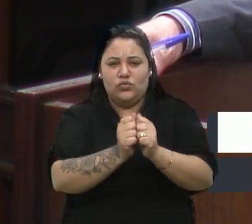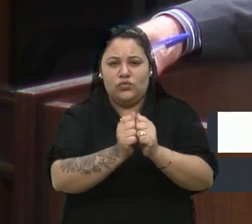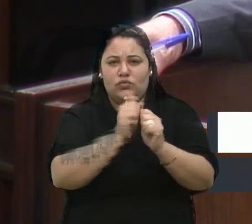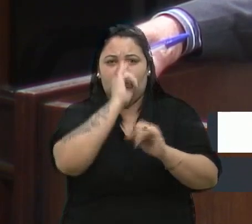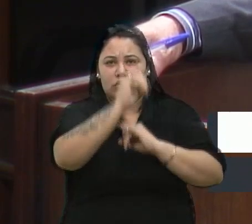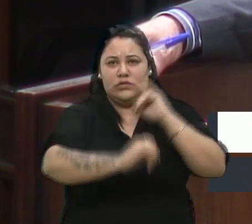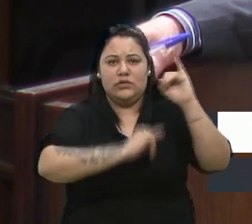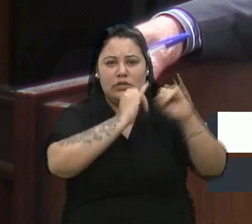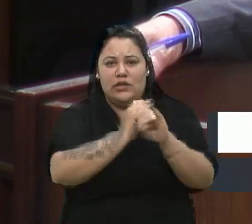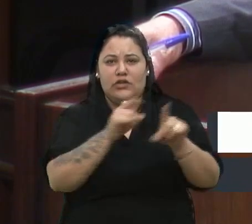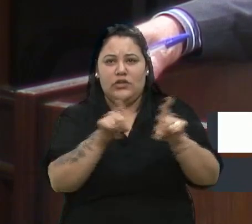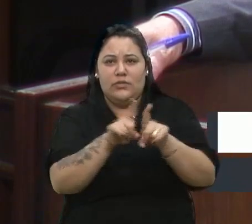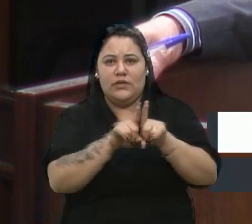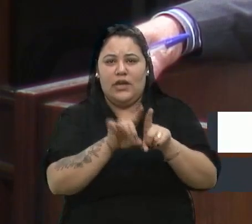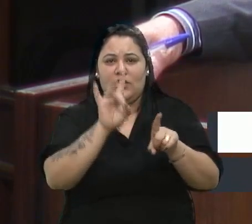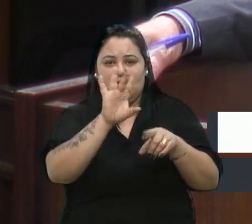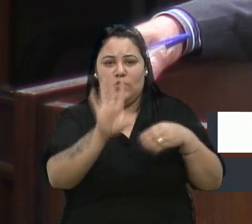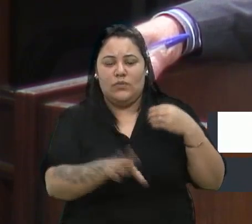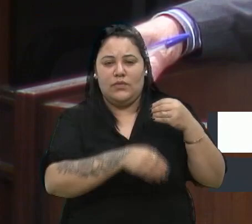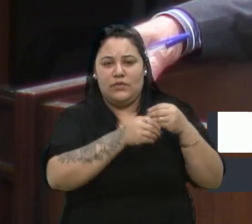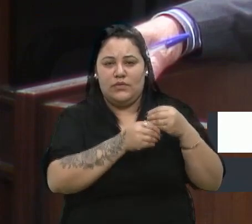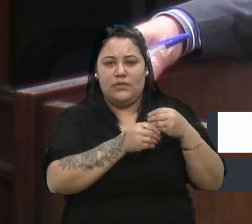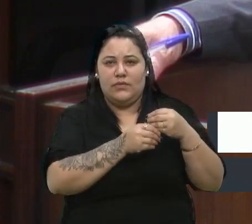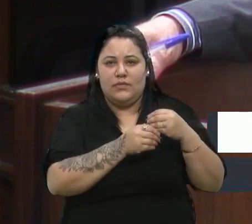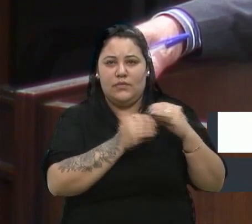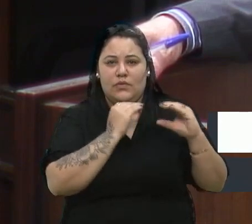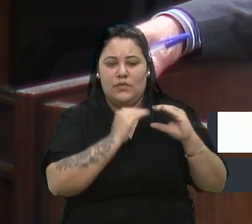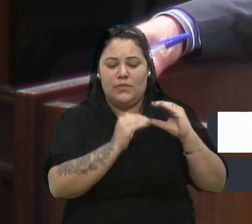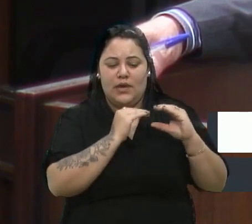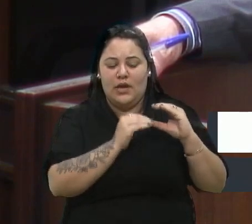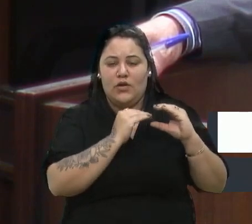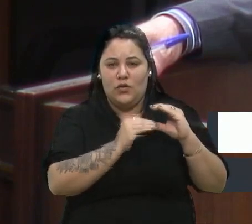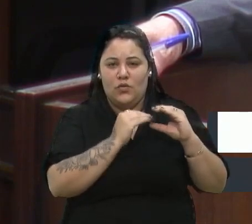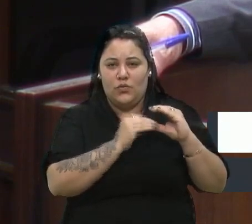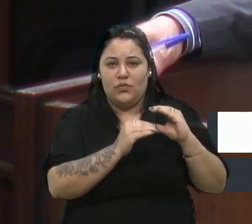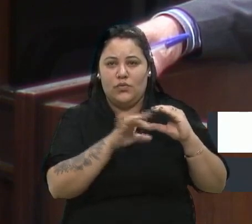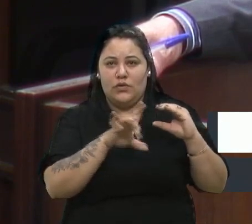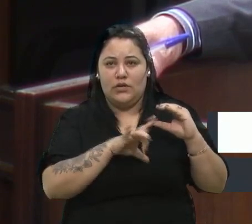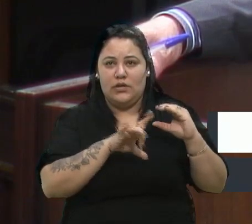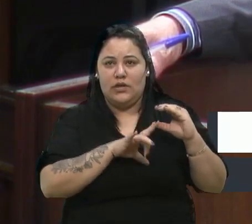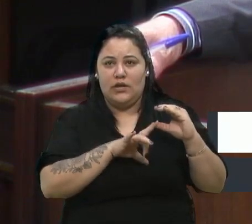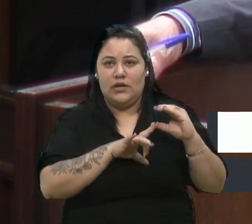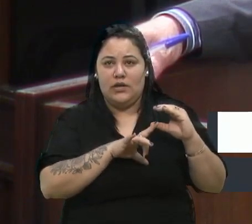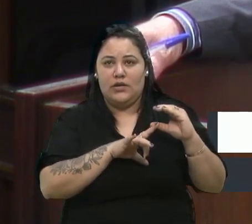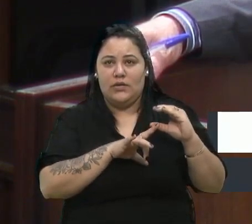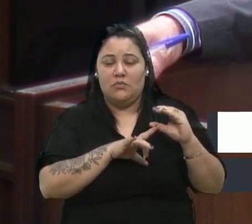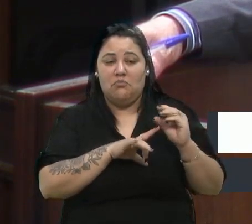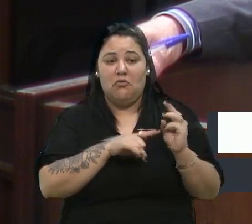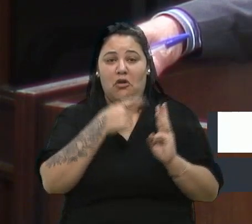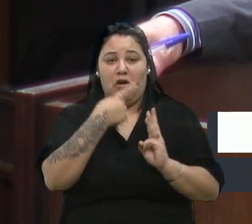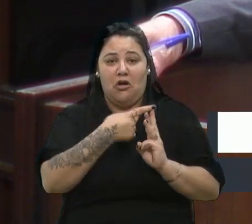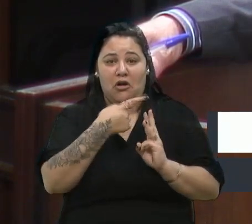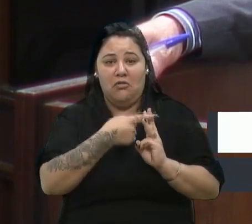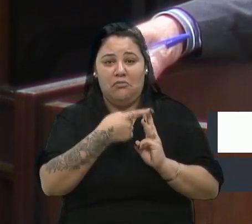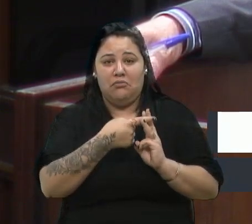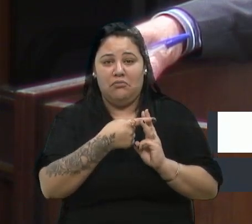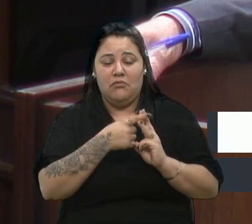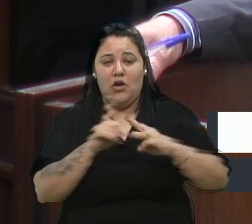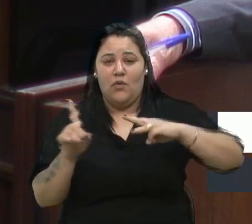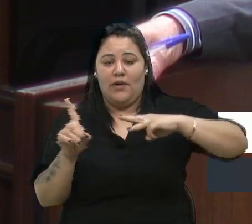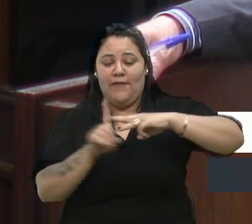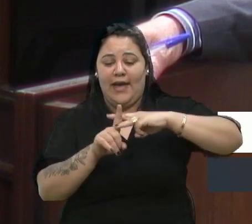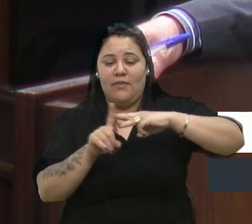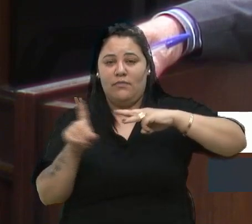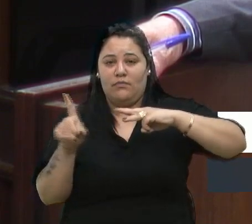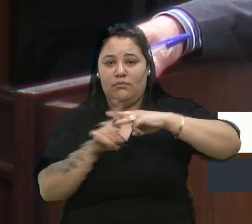É só adicionar o e-mail que já está com Wi-Fi aqui na praça, vai ter publicidade importante para o